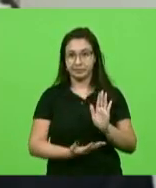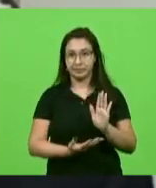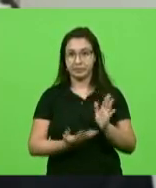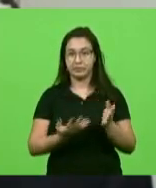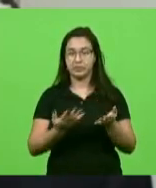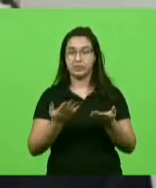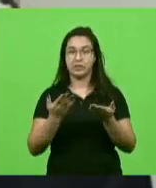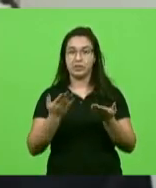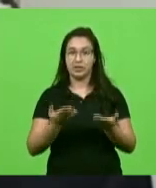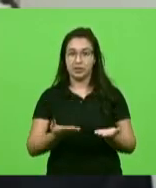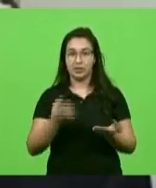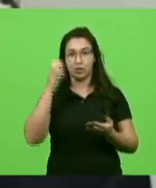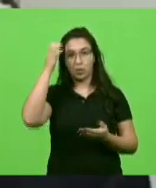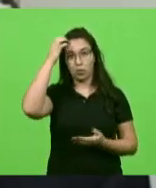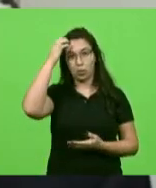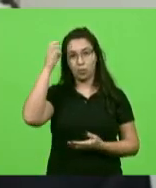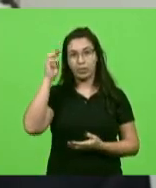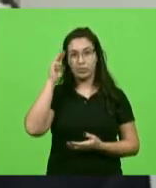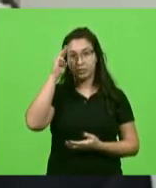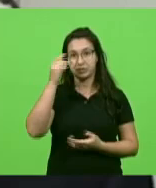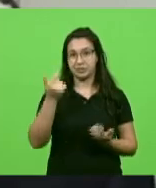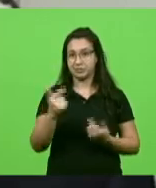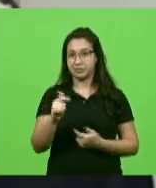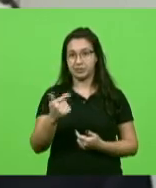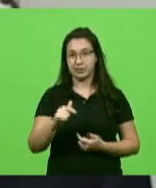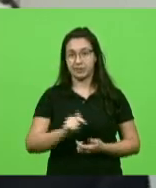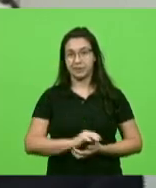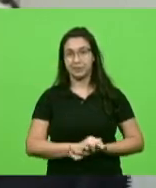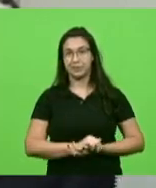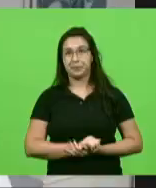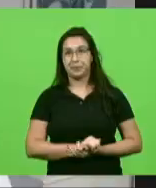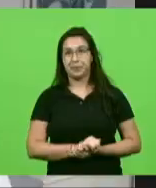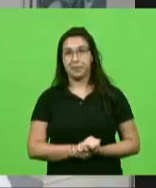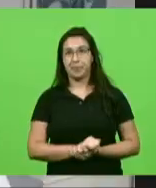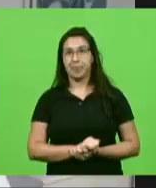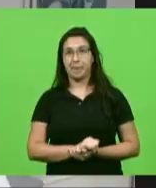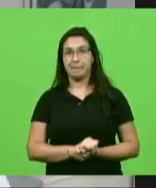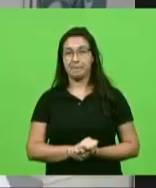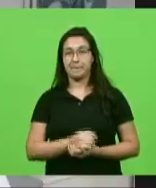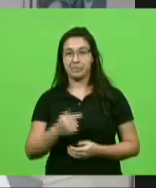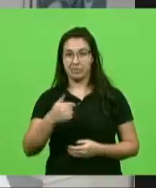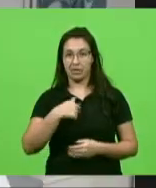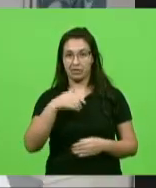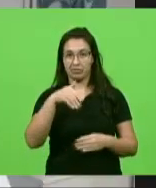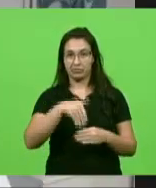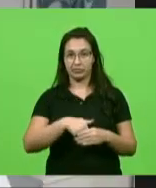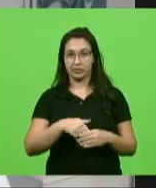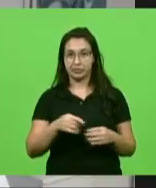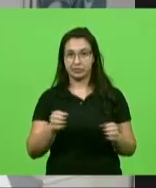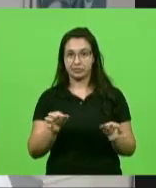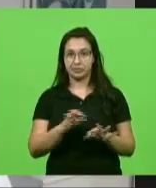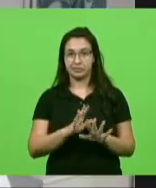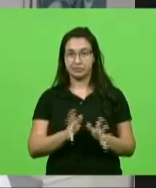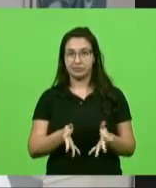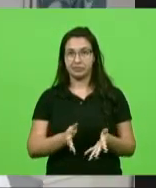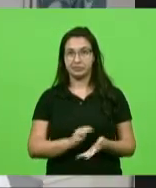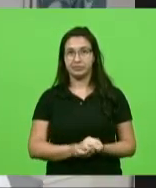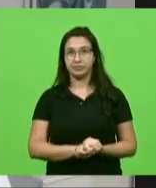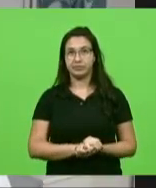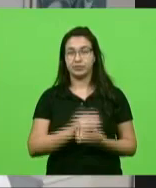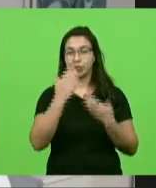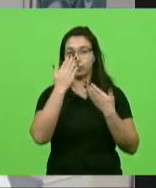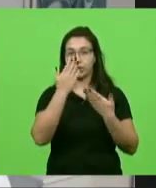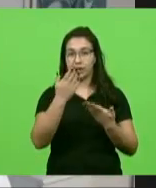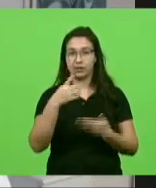absolvendo sumariamente o Governador Carlos Moisés da Silva Quem era esse meu voto Presidente Pois é isso obrigado